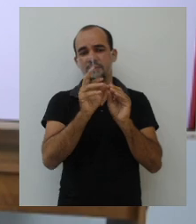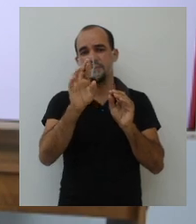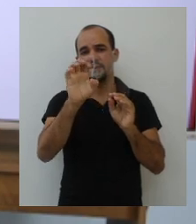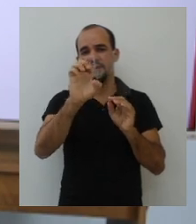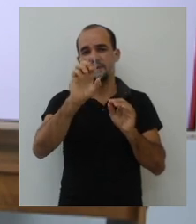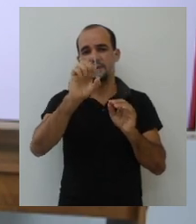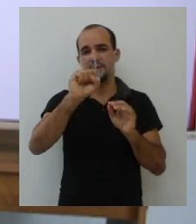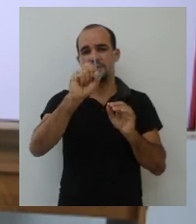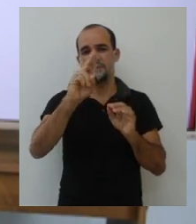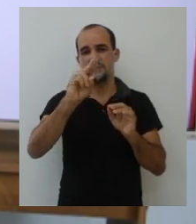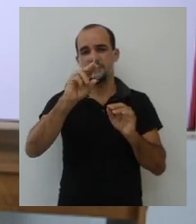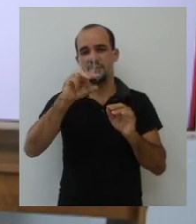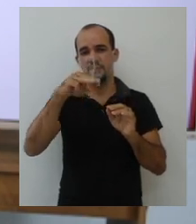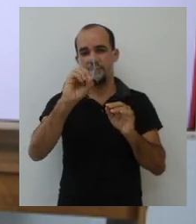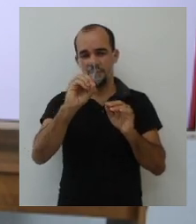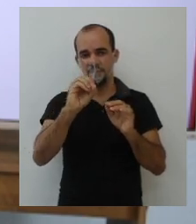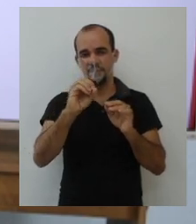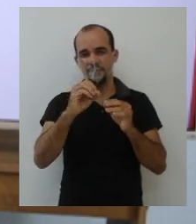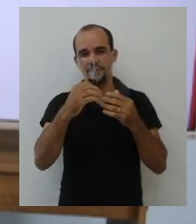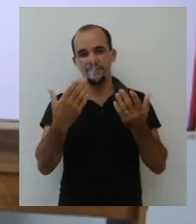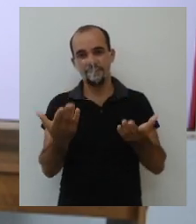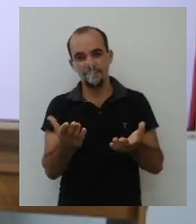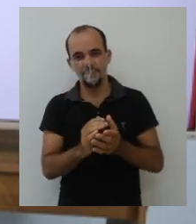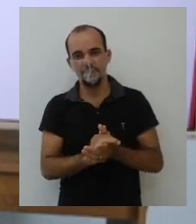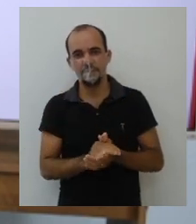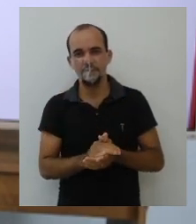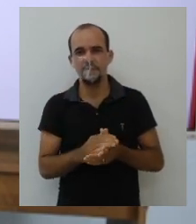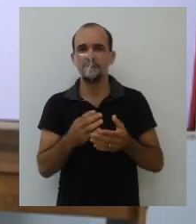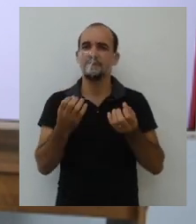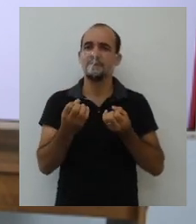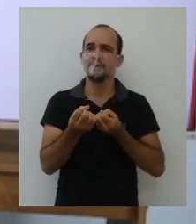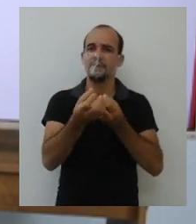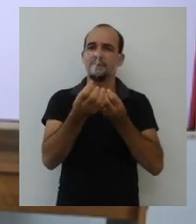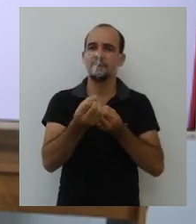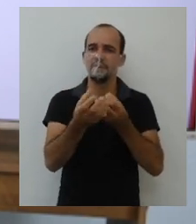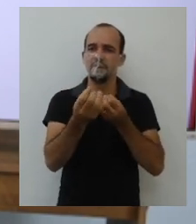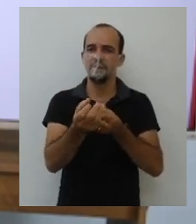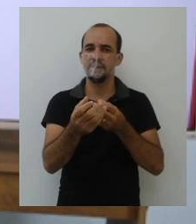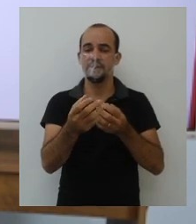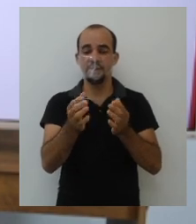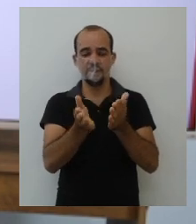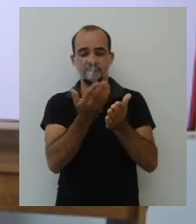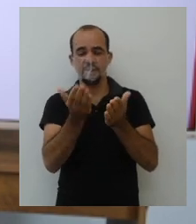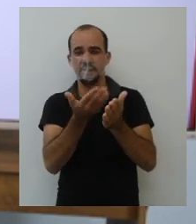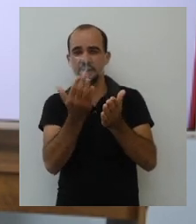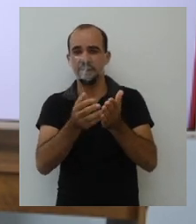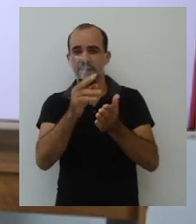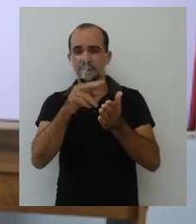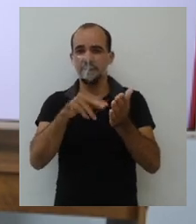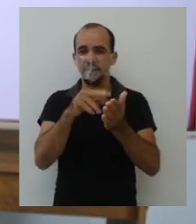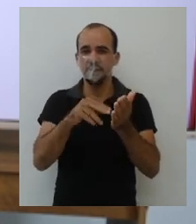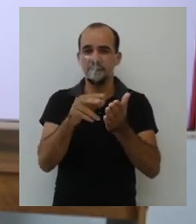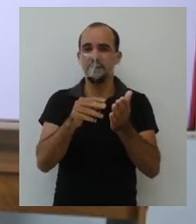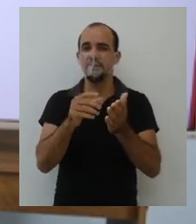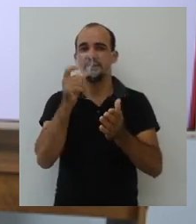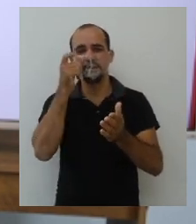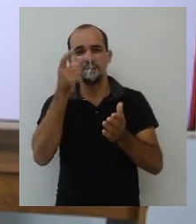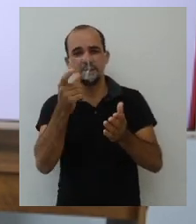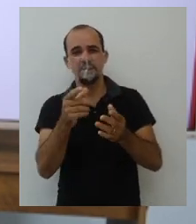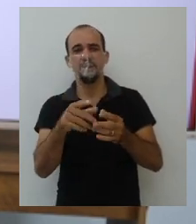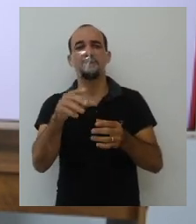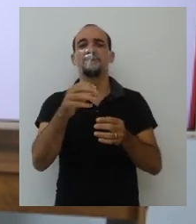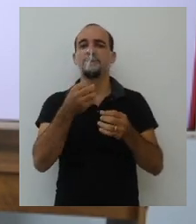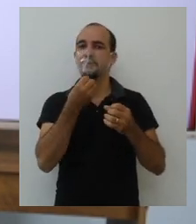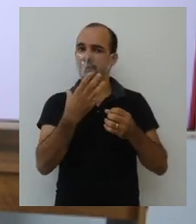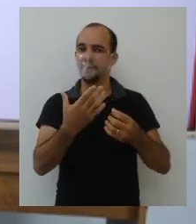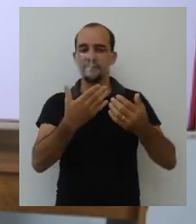tarefinha, a gente tem 3 livros, né, bem importantes para que vocês leiam para a questão de concurso, de vestibulares, né, do